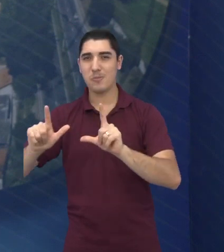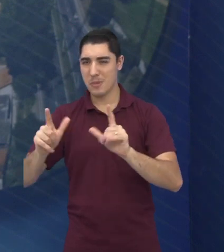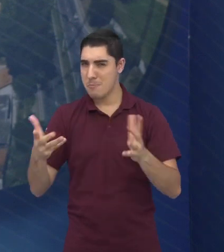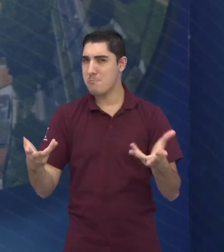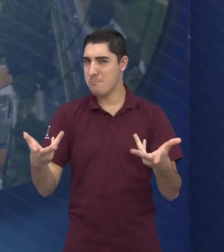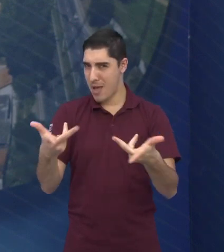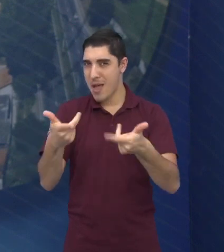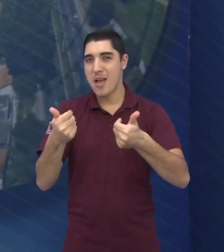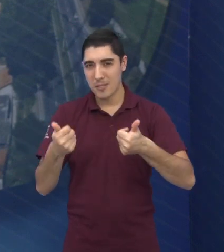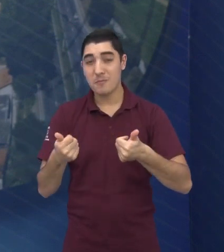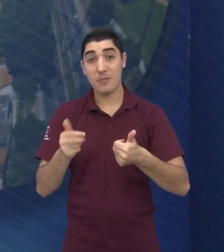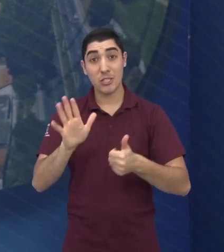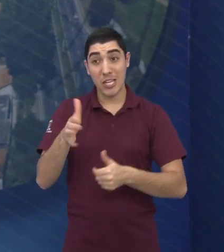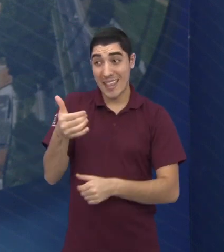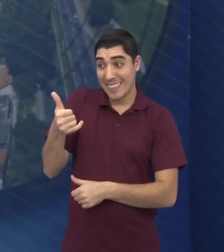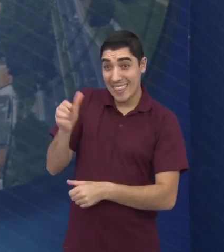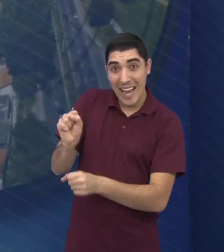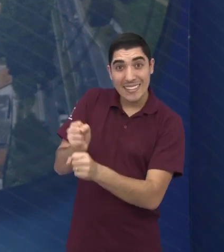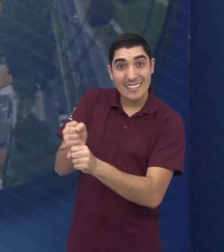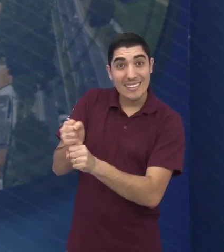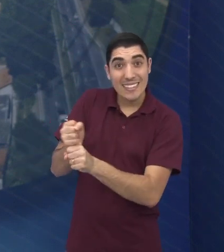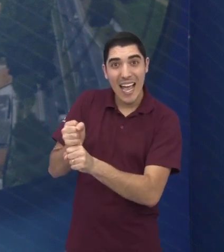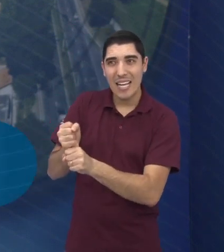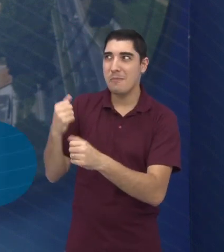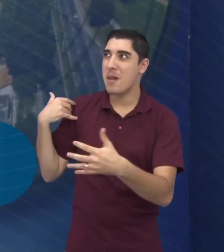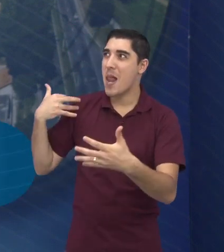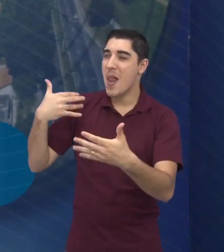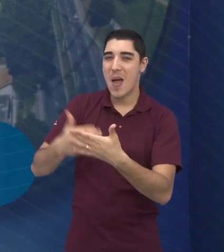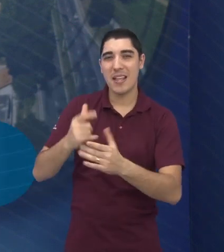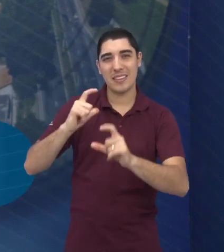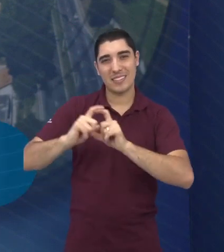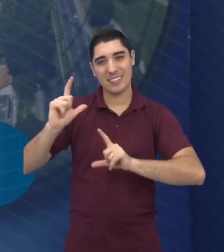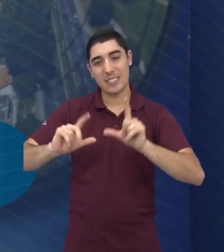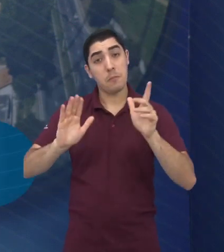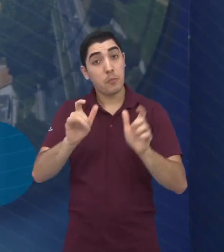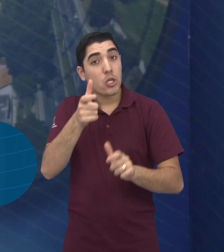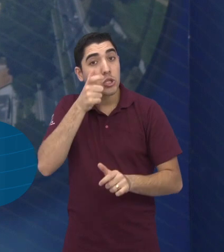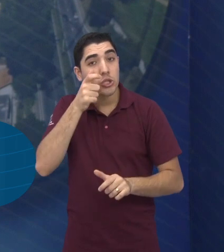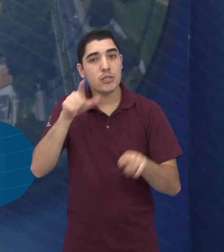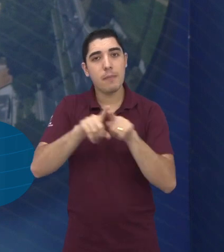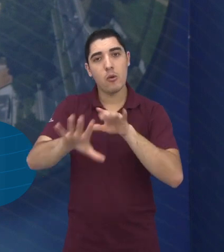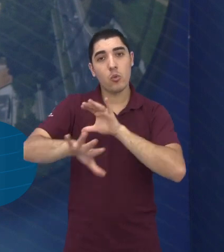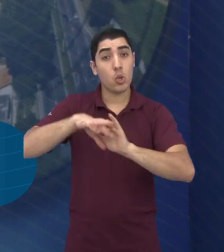bem variada, 10 anos de TV no ar. Vocês podem então nos acompanhar pelo